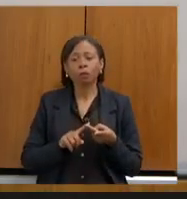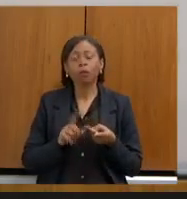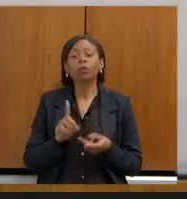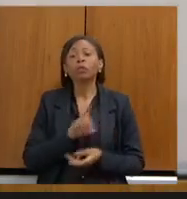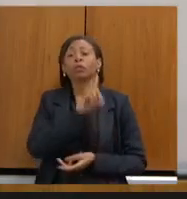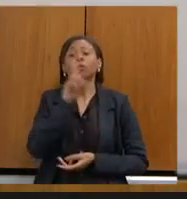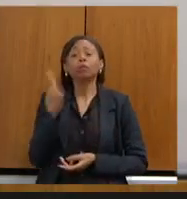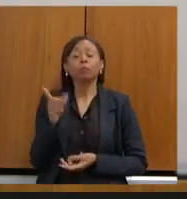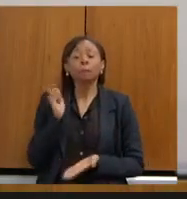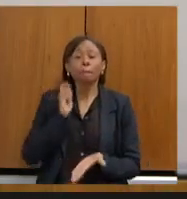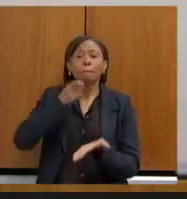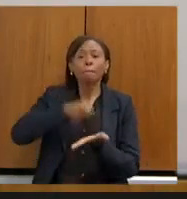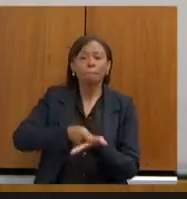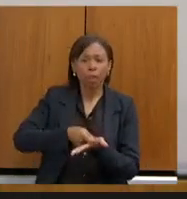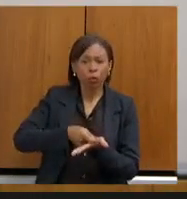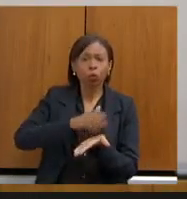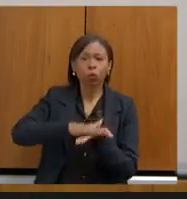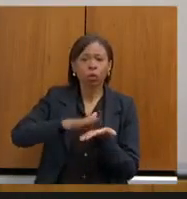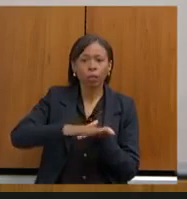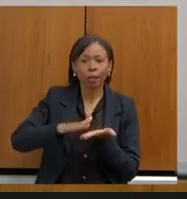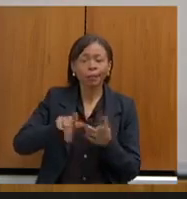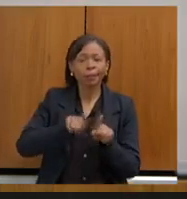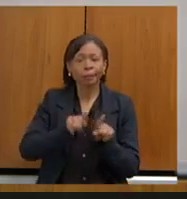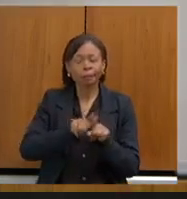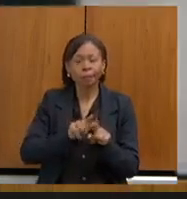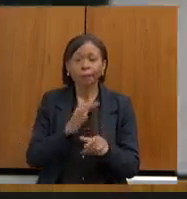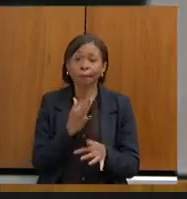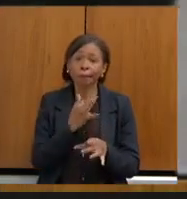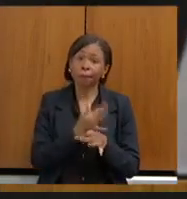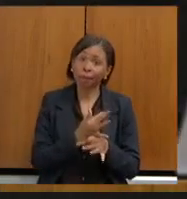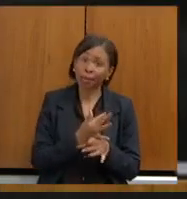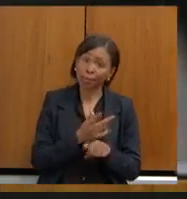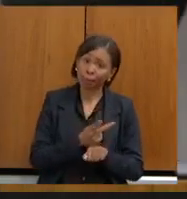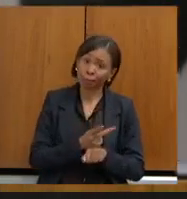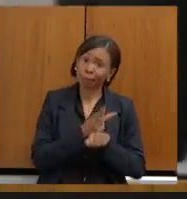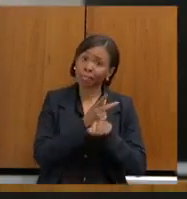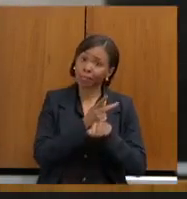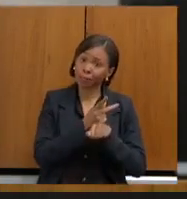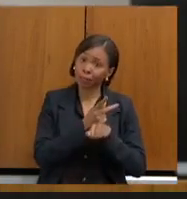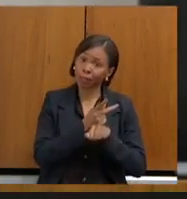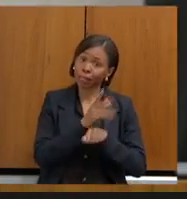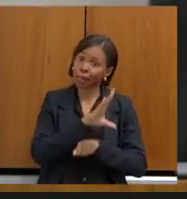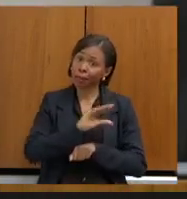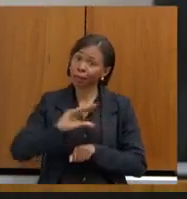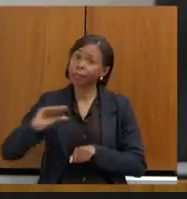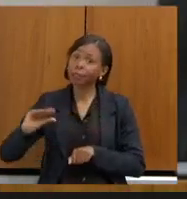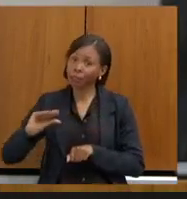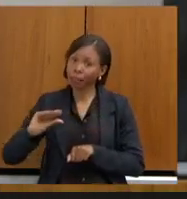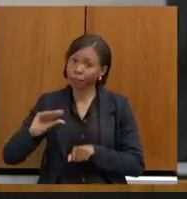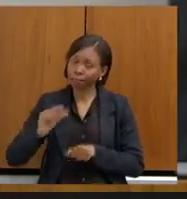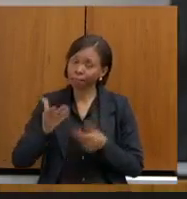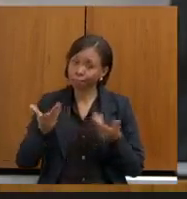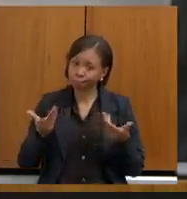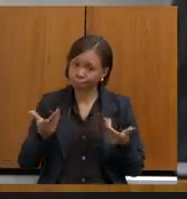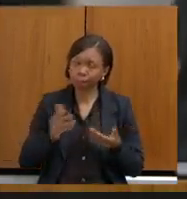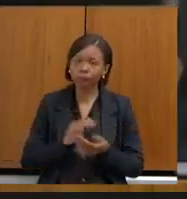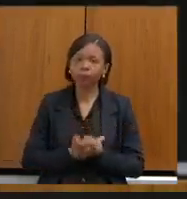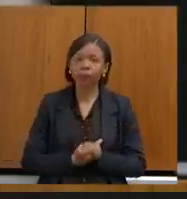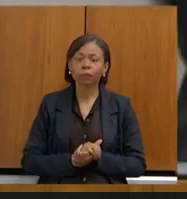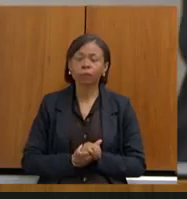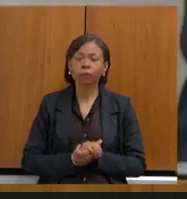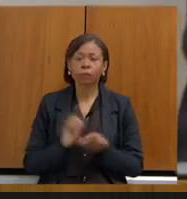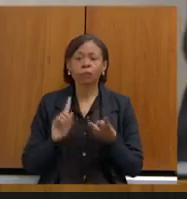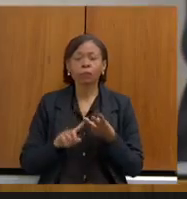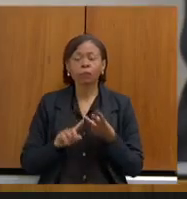de custo diárias férias prima atrasado se for o caso se tiver a editais de abertura